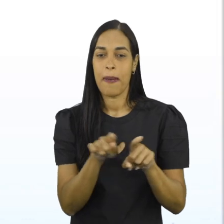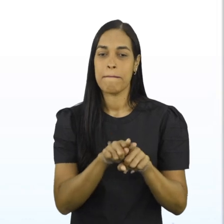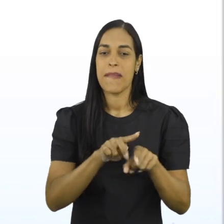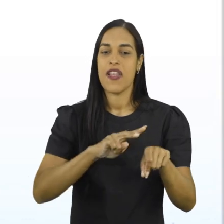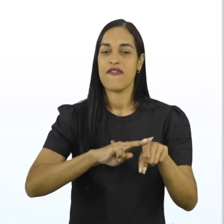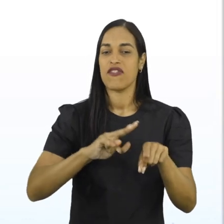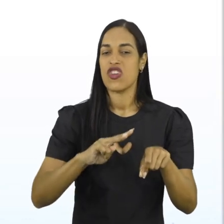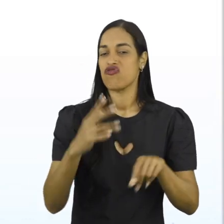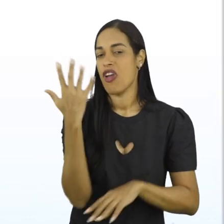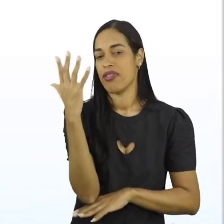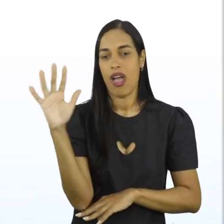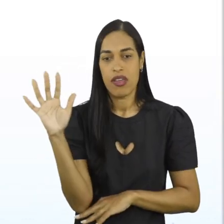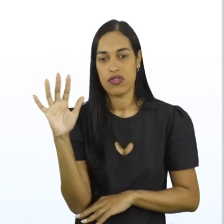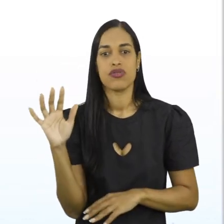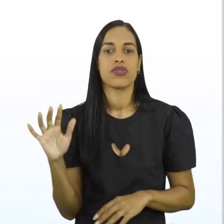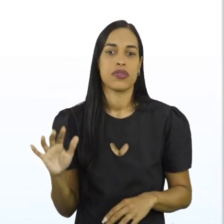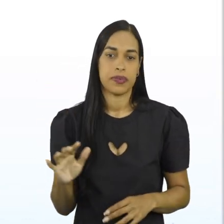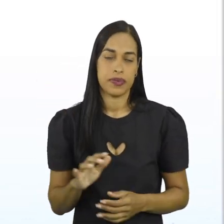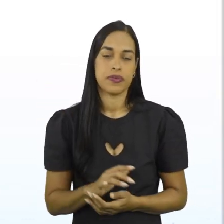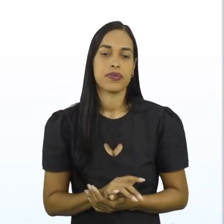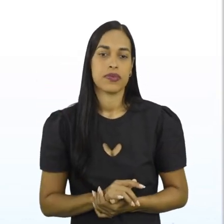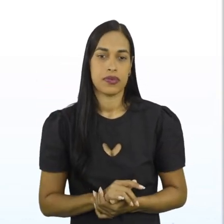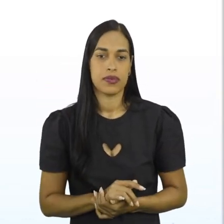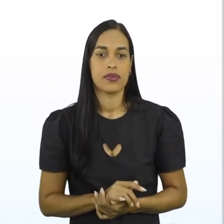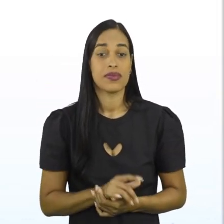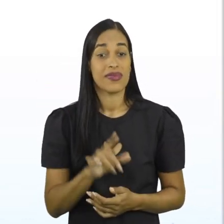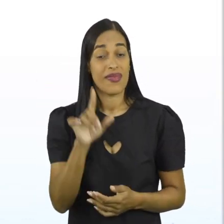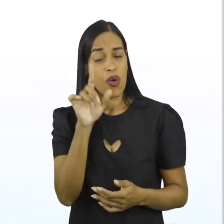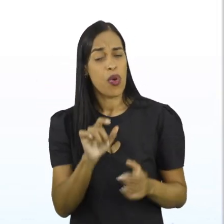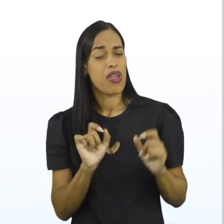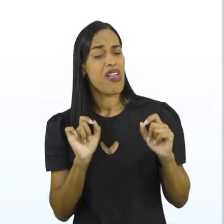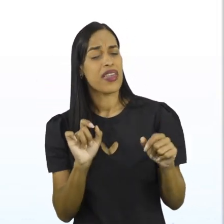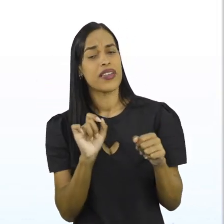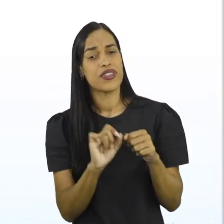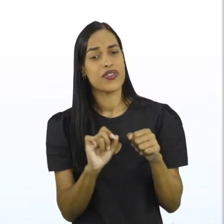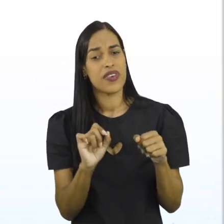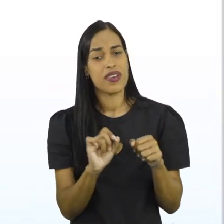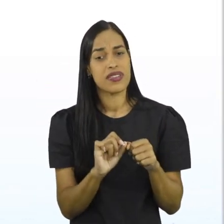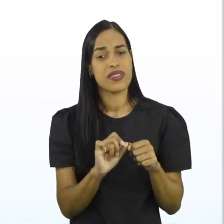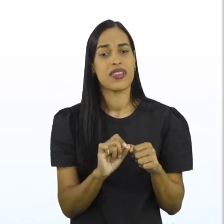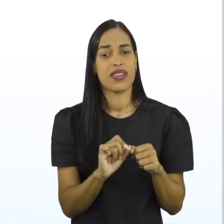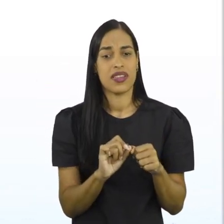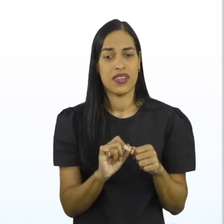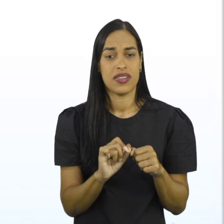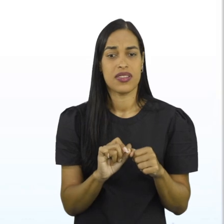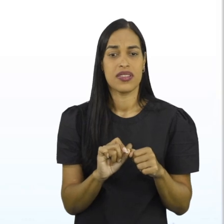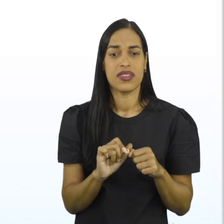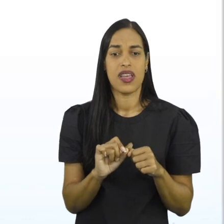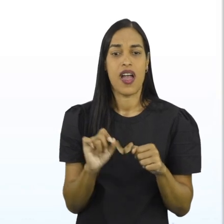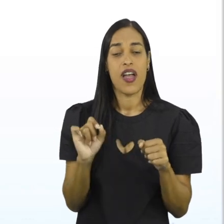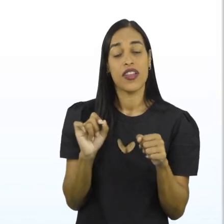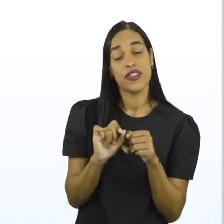fazer nesses seres? Lembrem que são os cloroplastos que realizam a